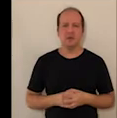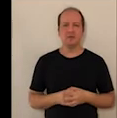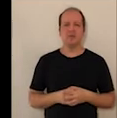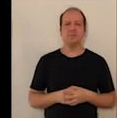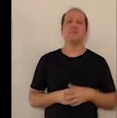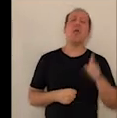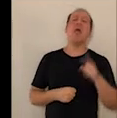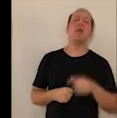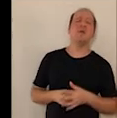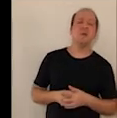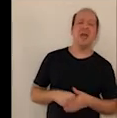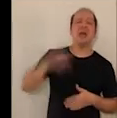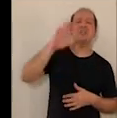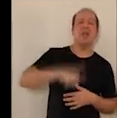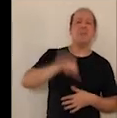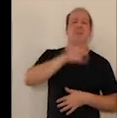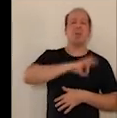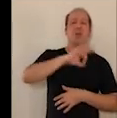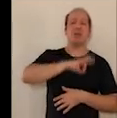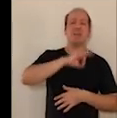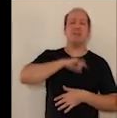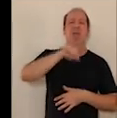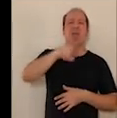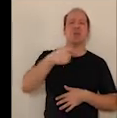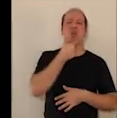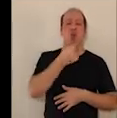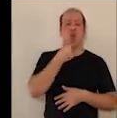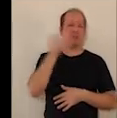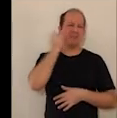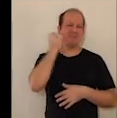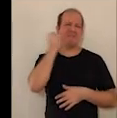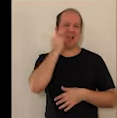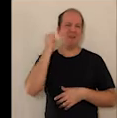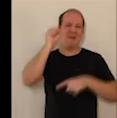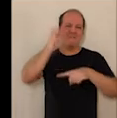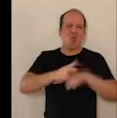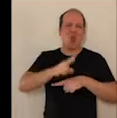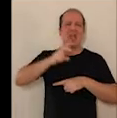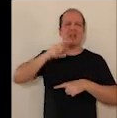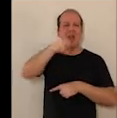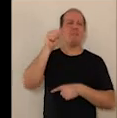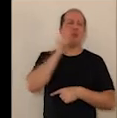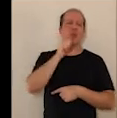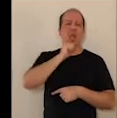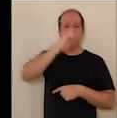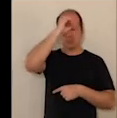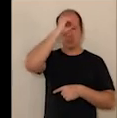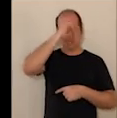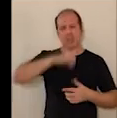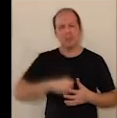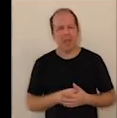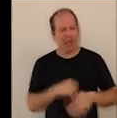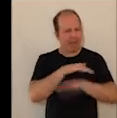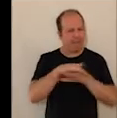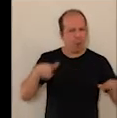Ei, vocês! Chamem a polícia, atentado ao pudor. Esse safado tentou violentar uma jovem inocente. Acabou a